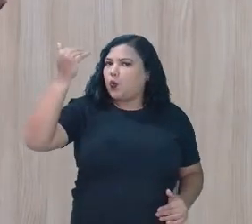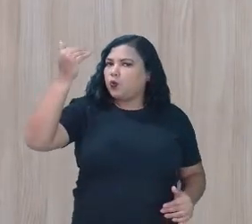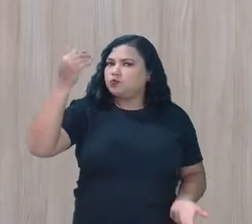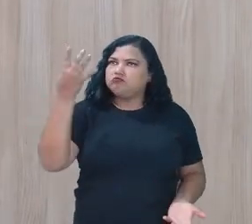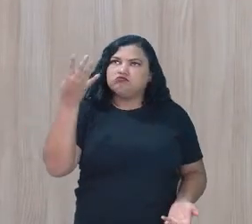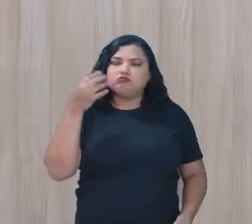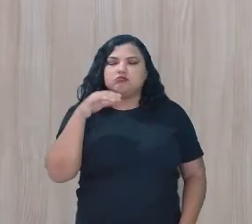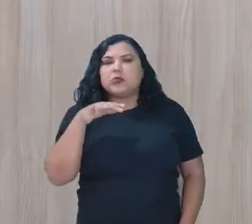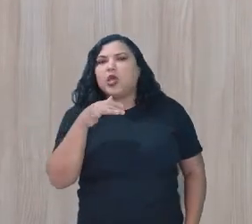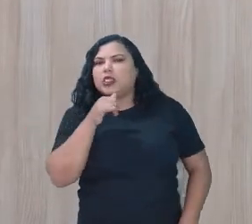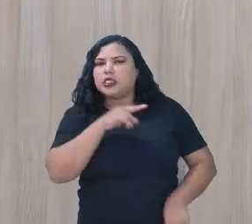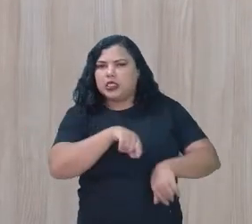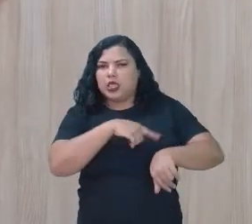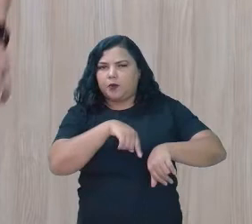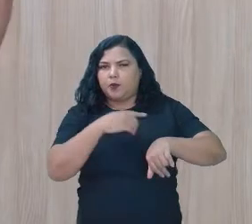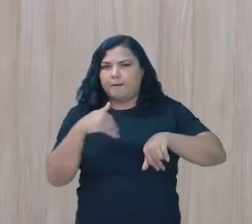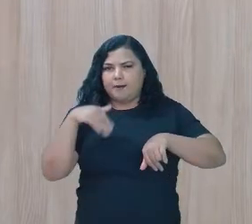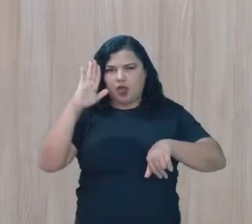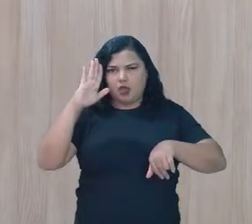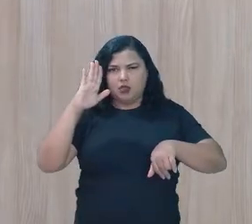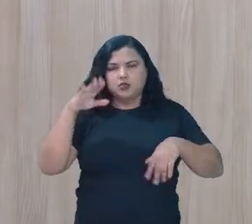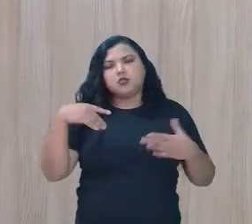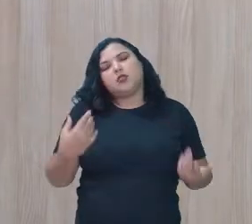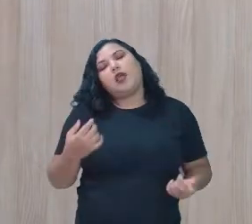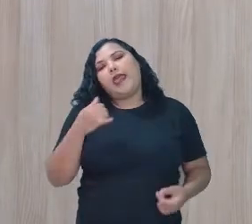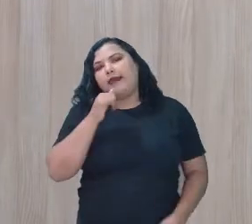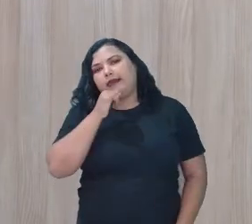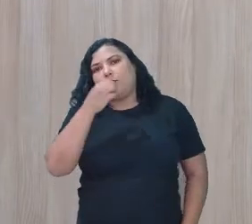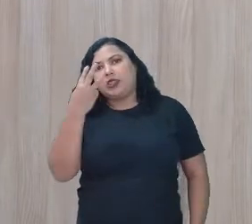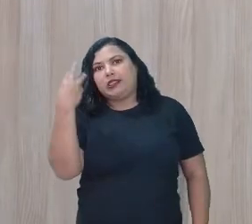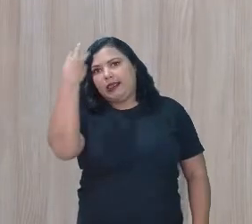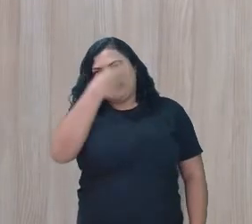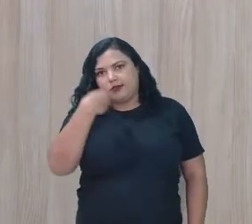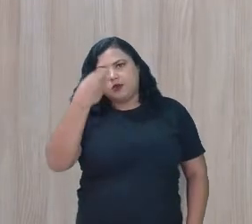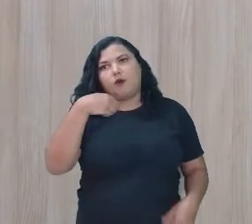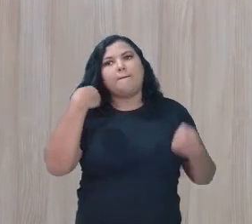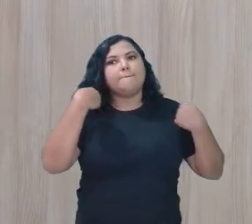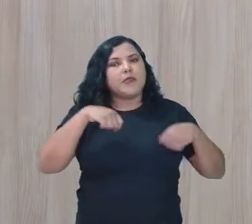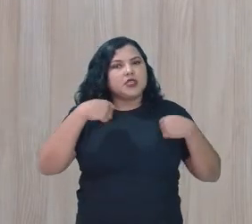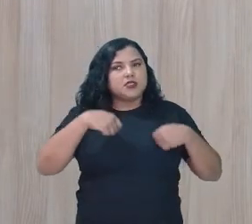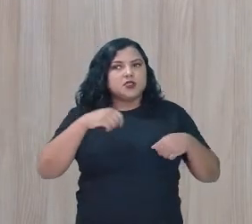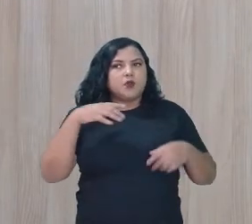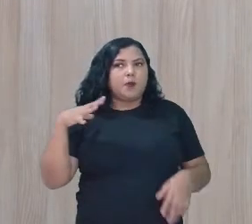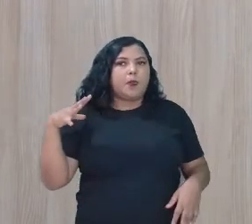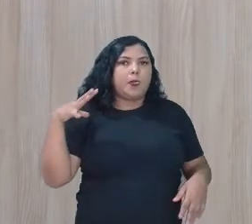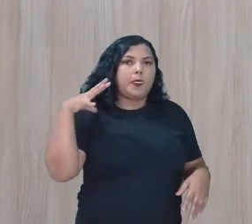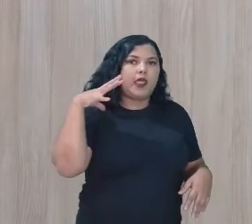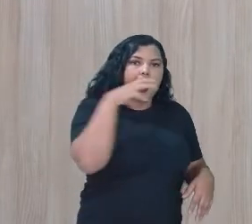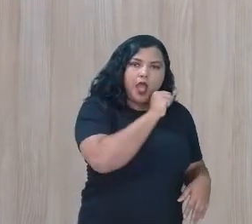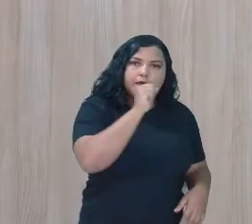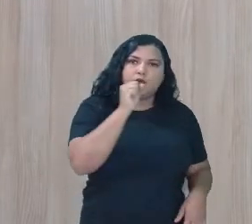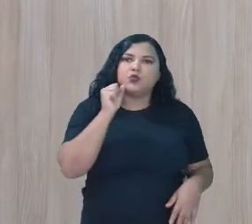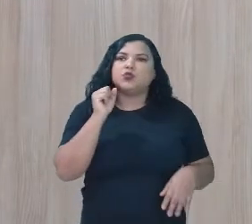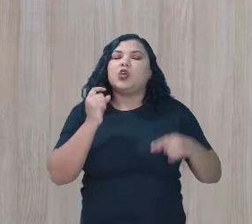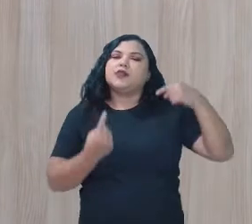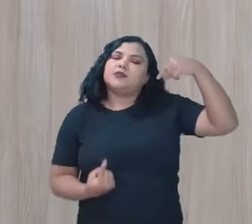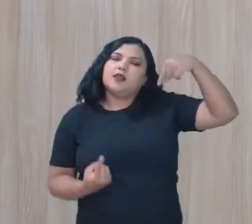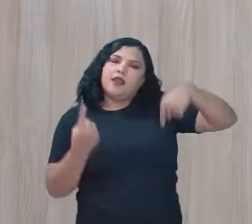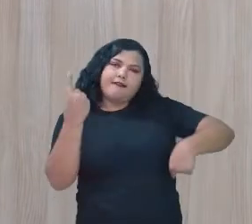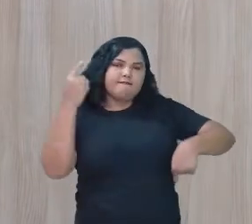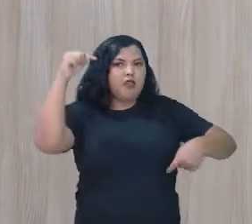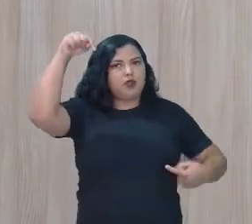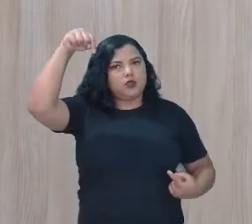maior, certo? Em um tempo maior, tá? Então, eu preciso aí fazer com que essa velocidade ela seja